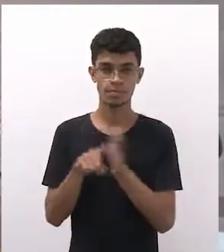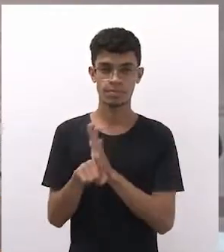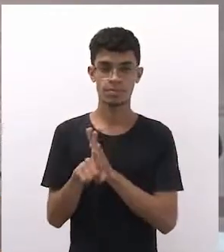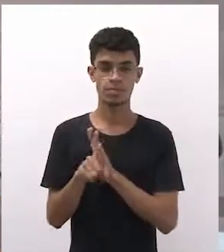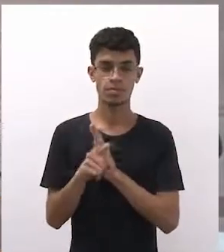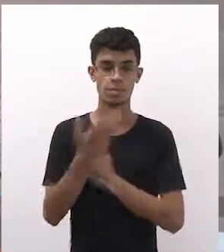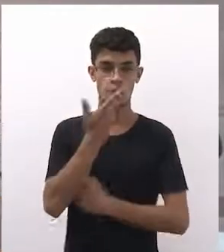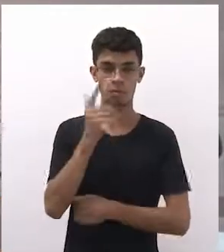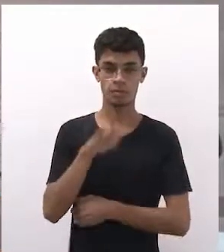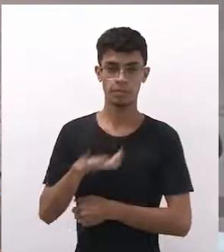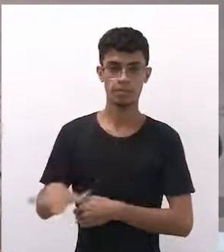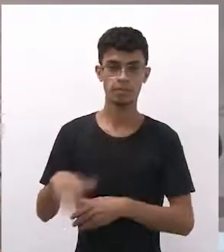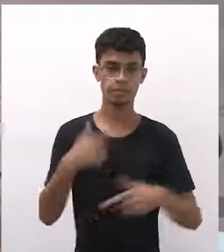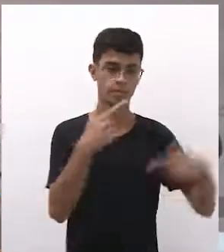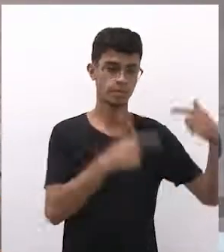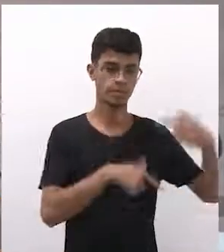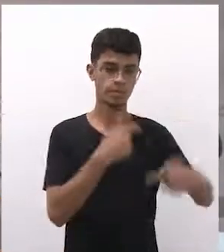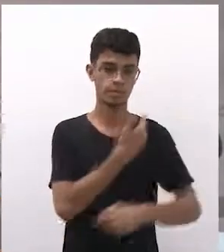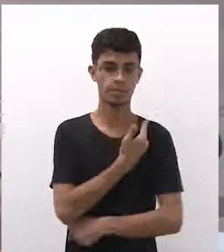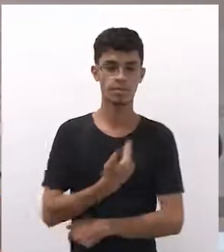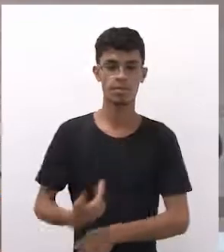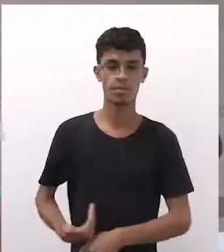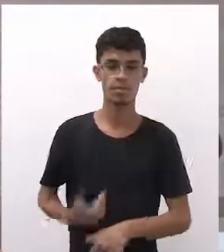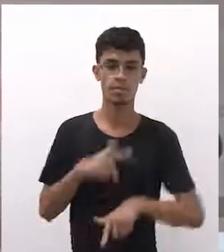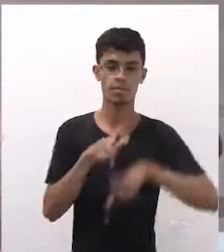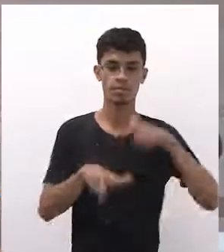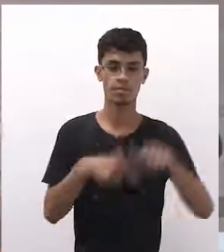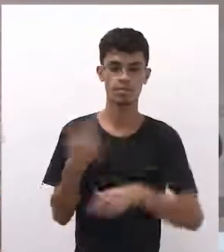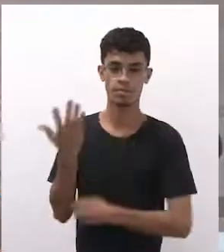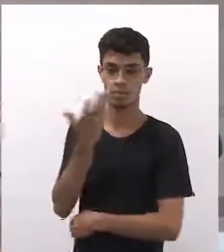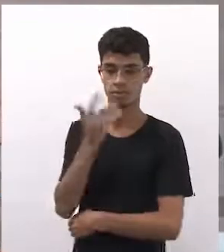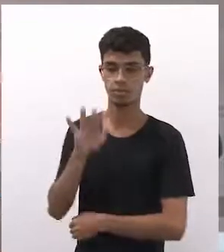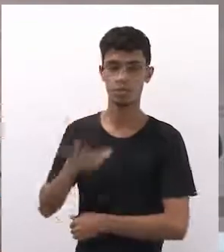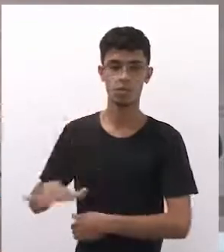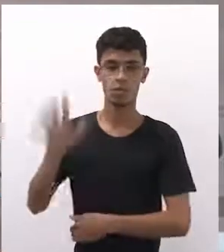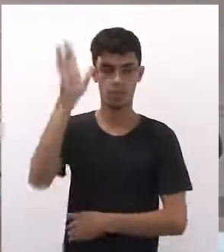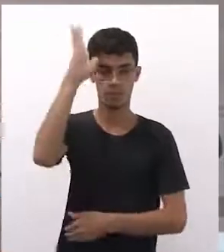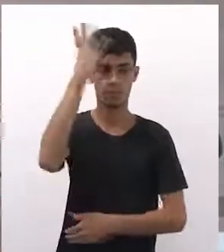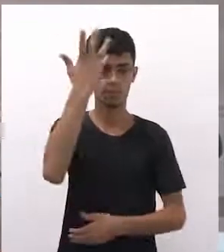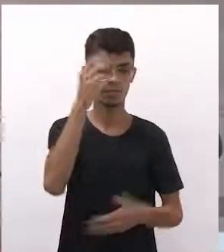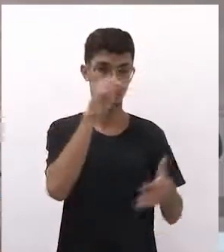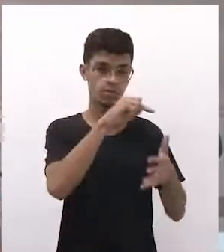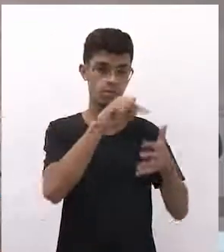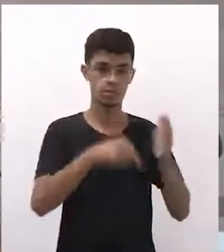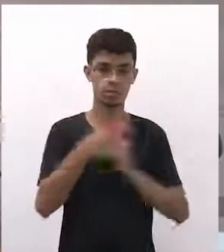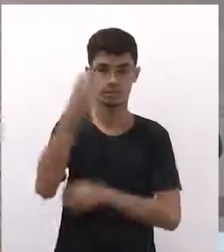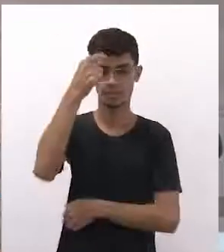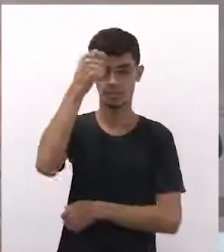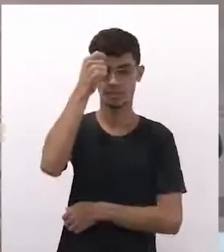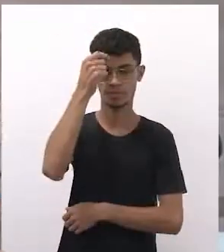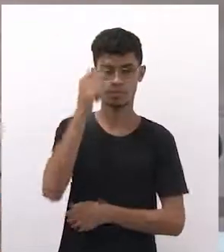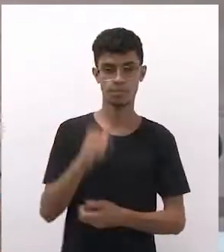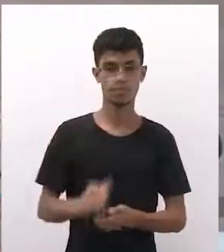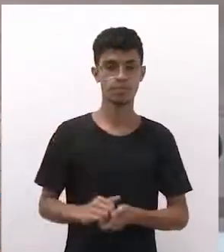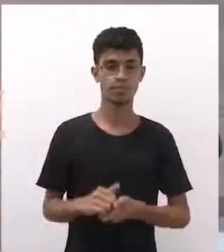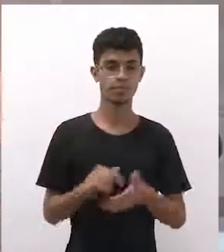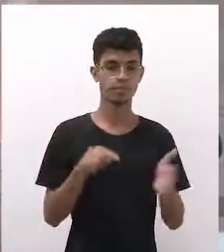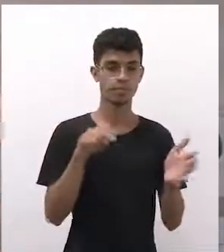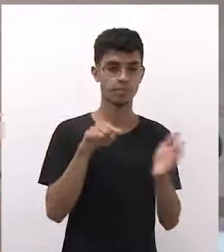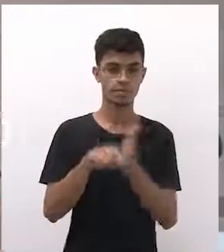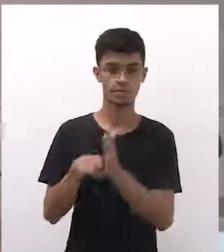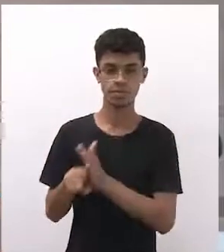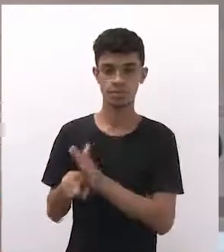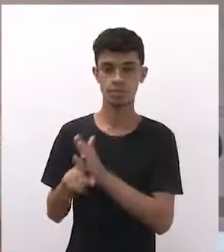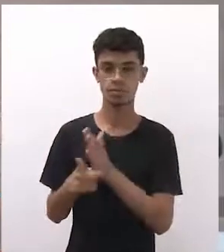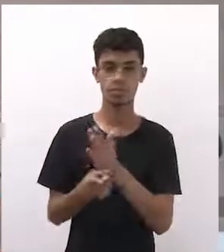da infância. São políticas públicas, né? O trabalho infantil não se resolve pela mera conscientização. São programas de erradicação